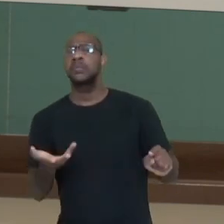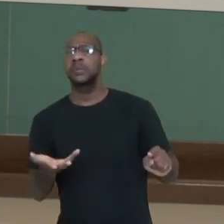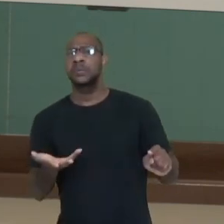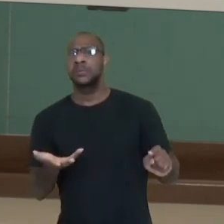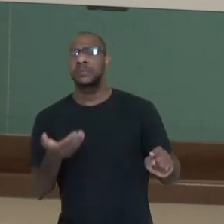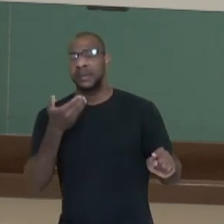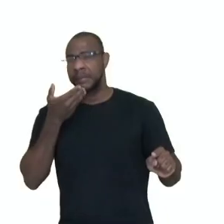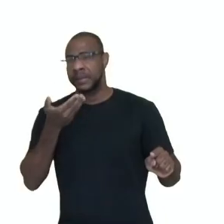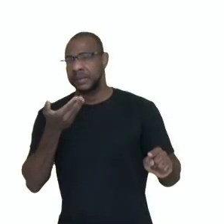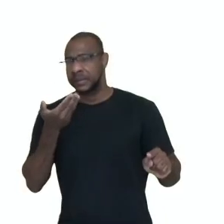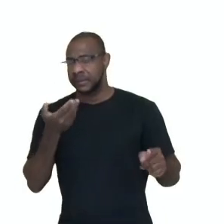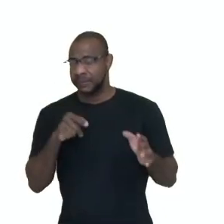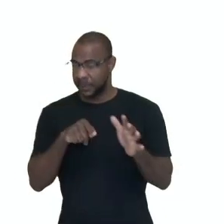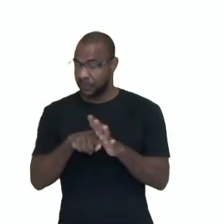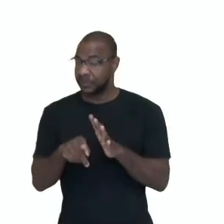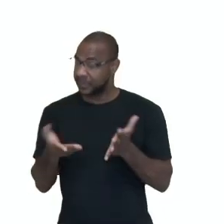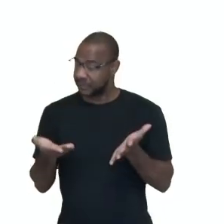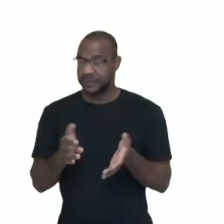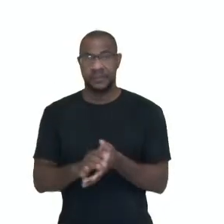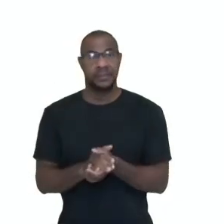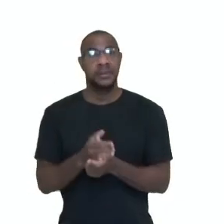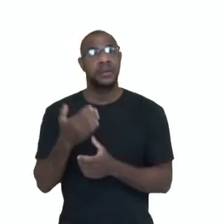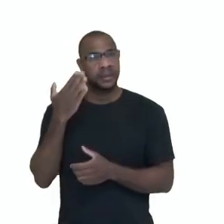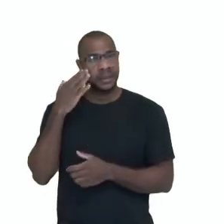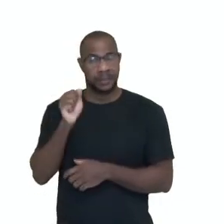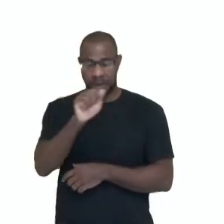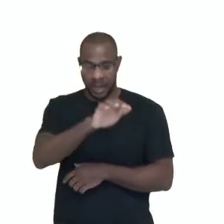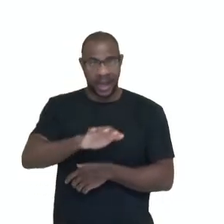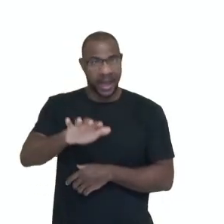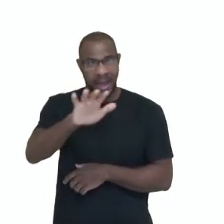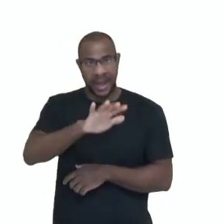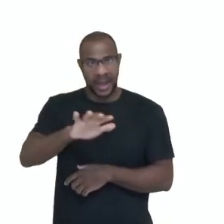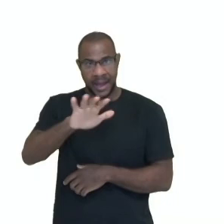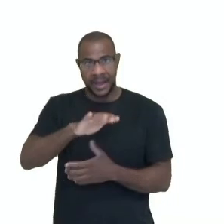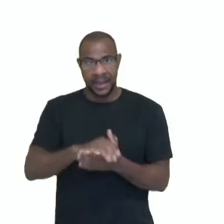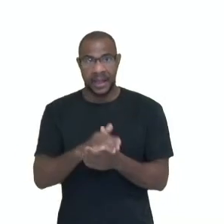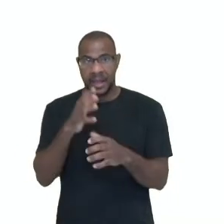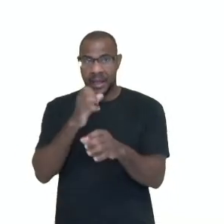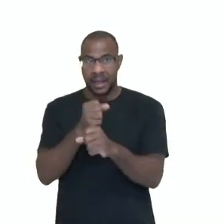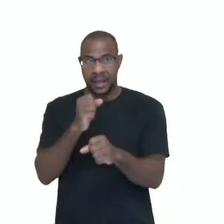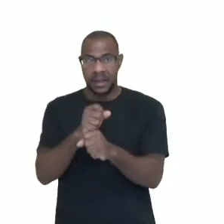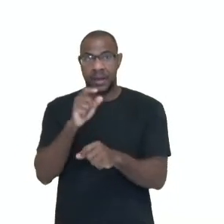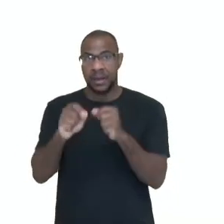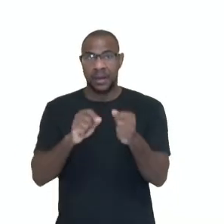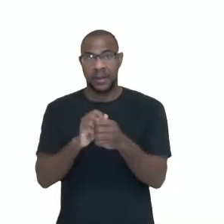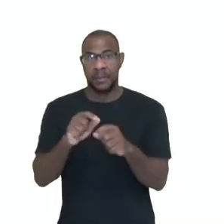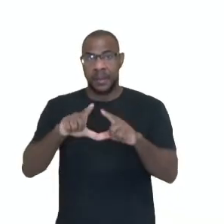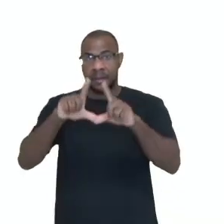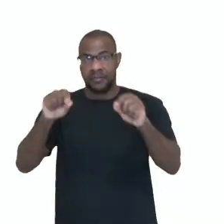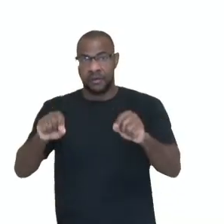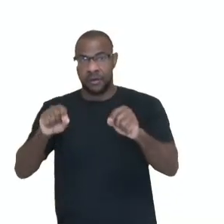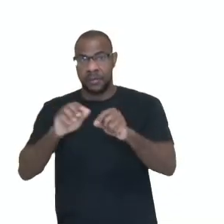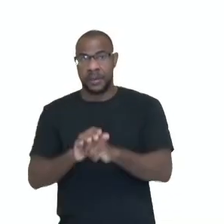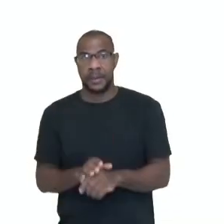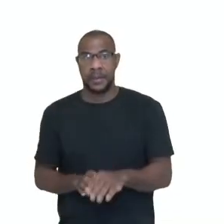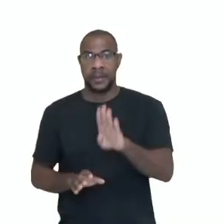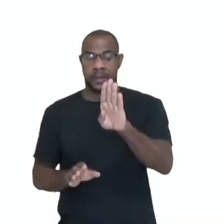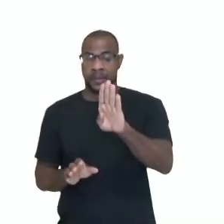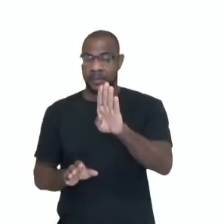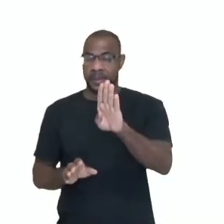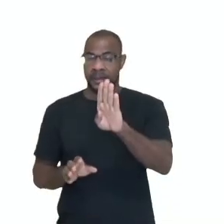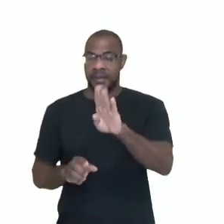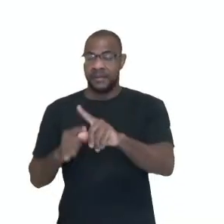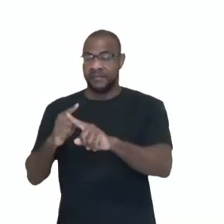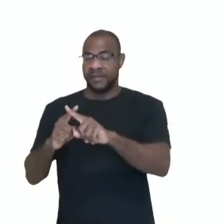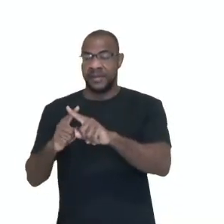gente. Como eu sei que a área de um retângulo é calculada pela fórmula matemática base vezes